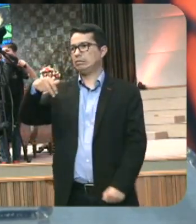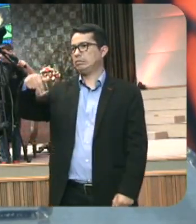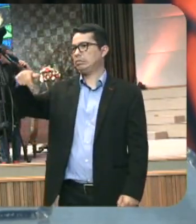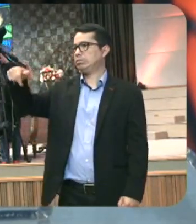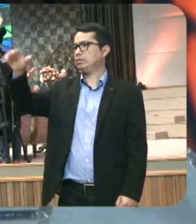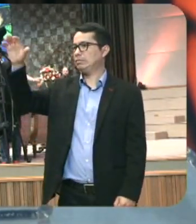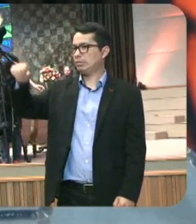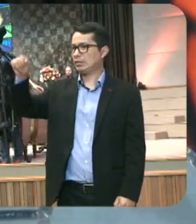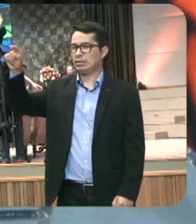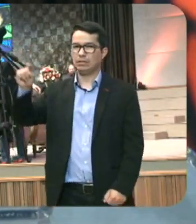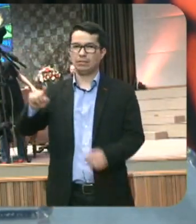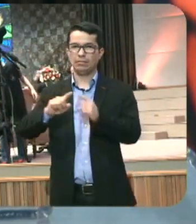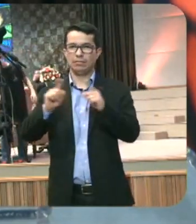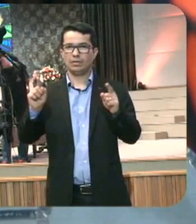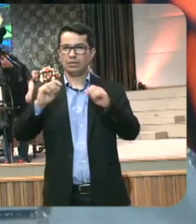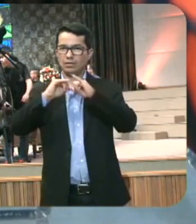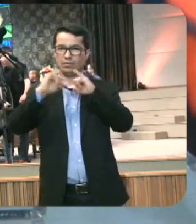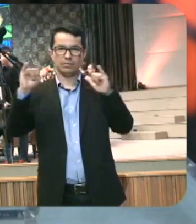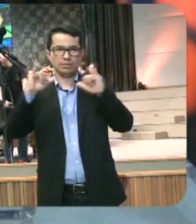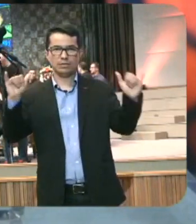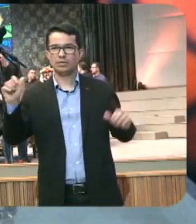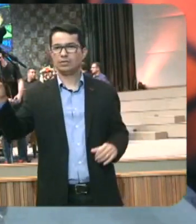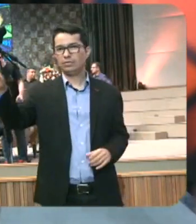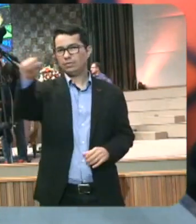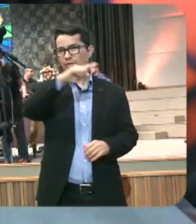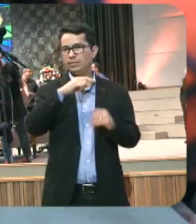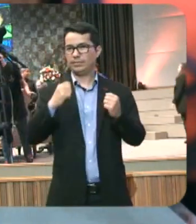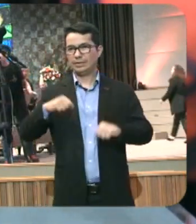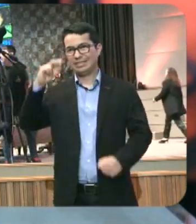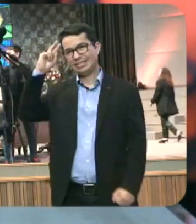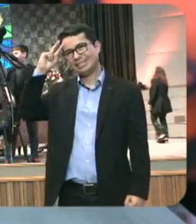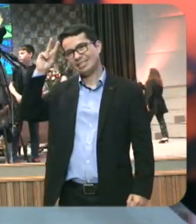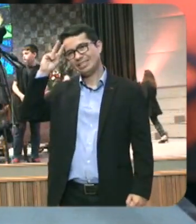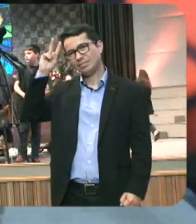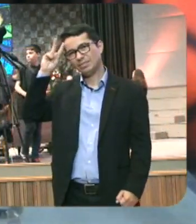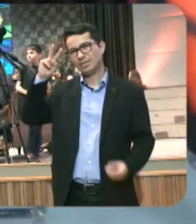Mas lembra de olhar para o teu coração e firmar pactos com o Senhor.